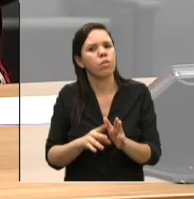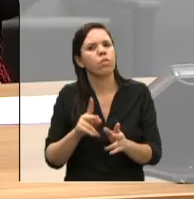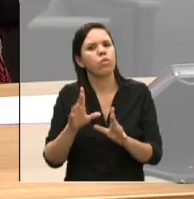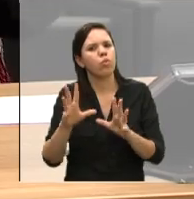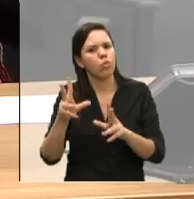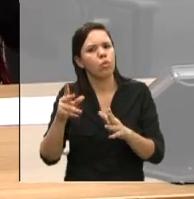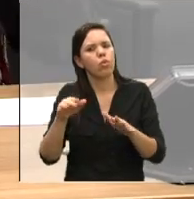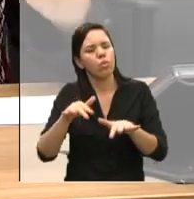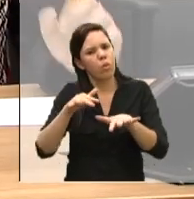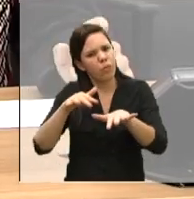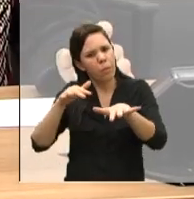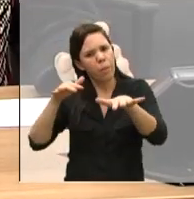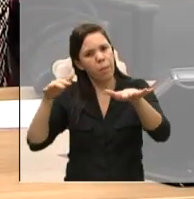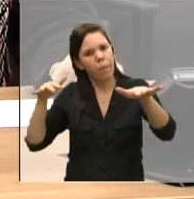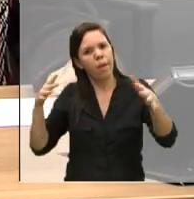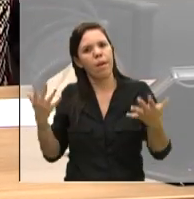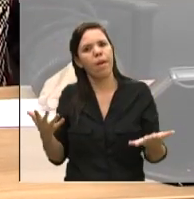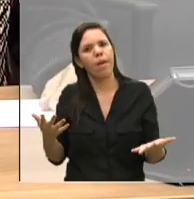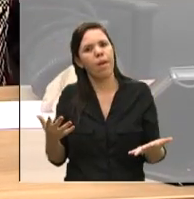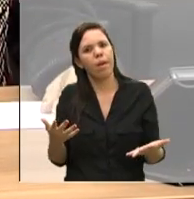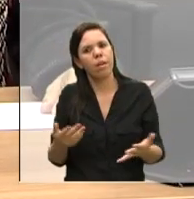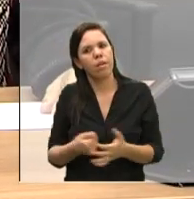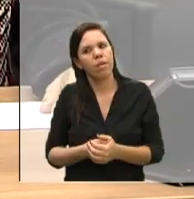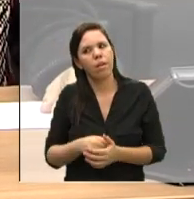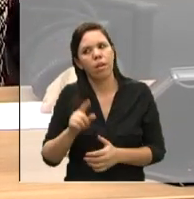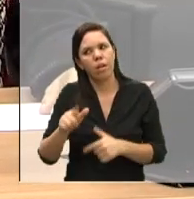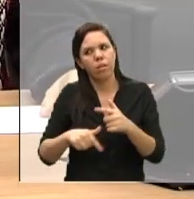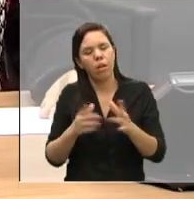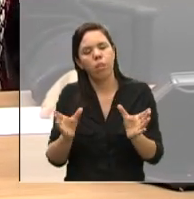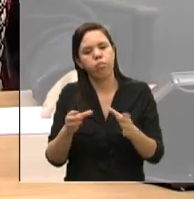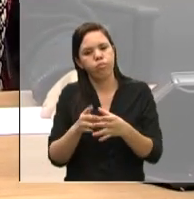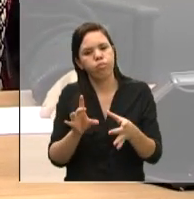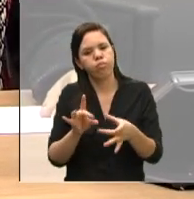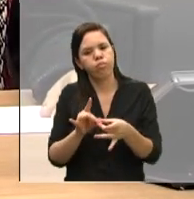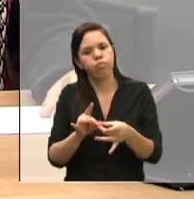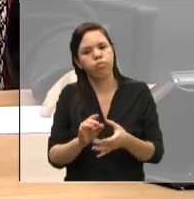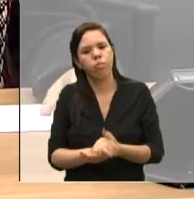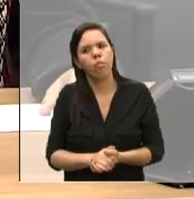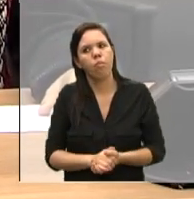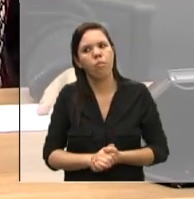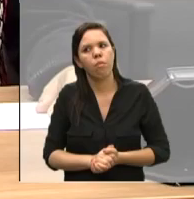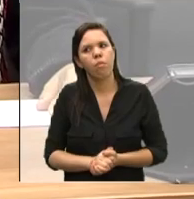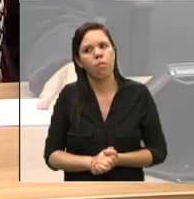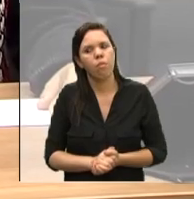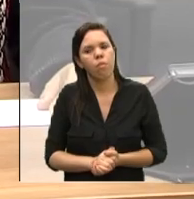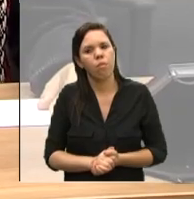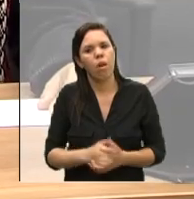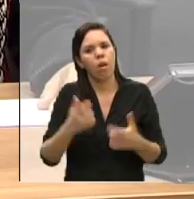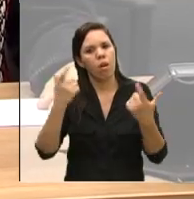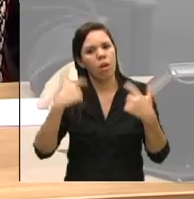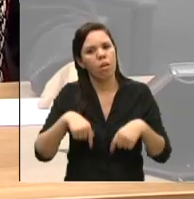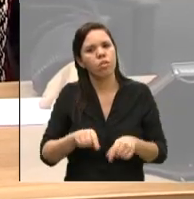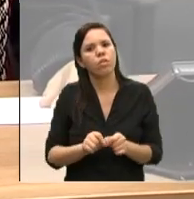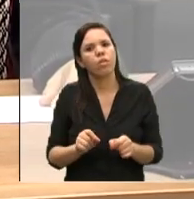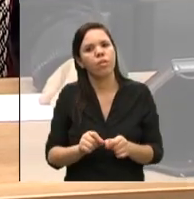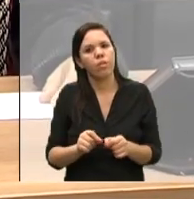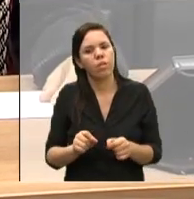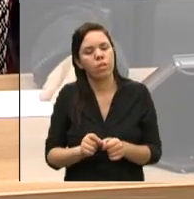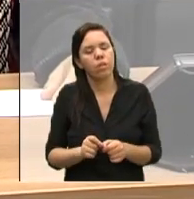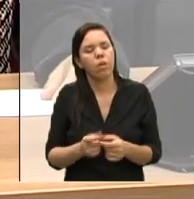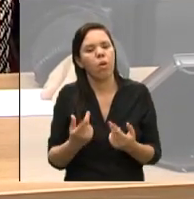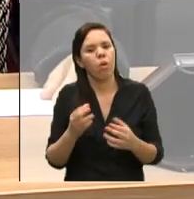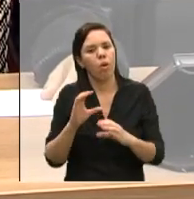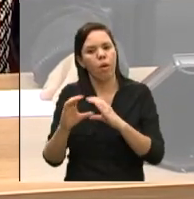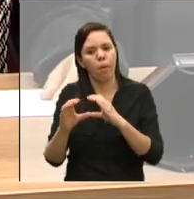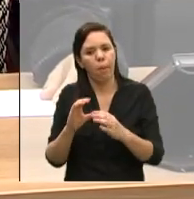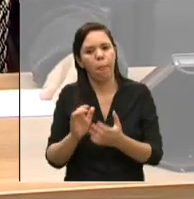coletivos, movimentos. É um trabalho coletivo, tudo isso aí é trabalho coletivo. Eu aqui sou a porta-voz, eu sou megafone,